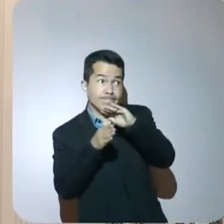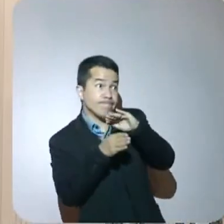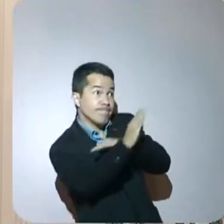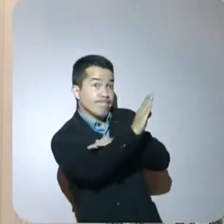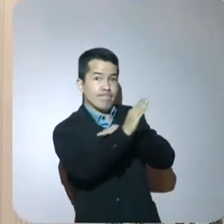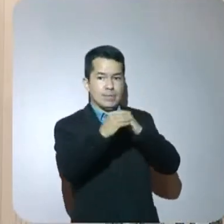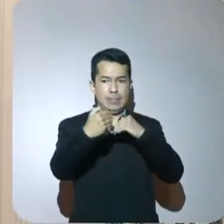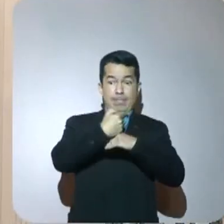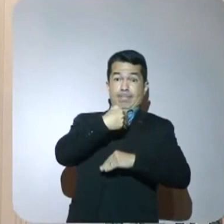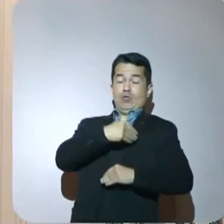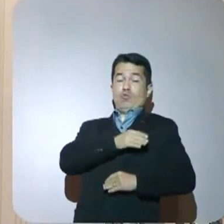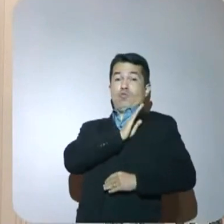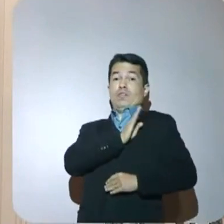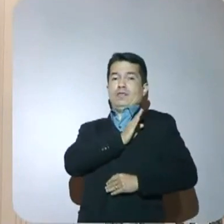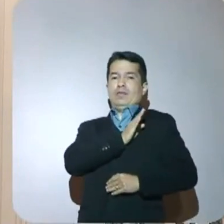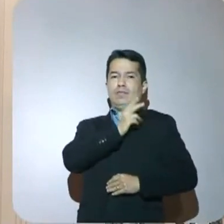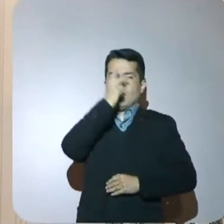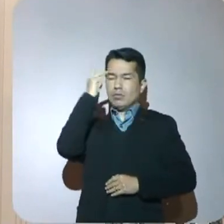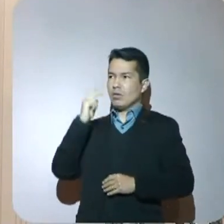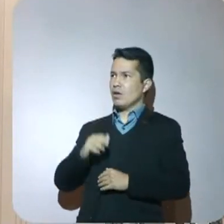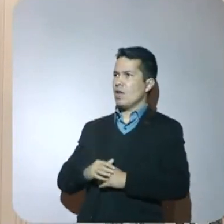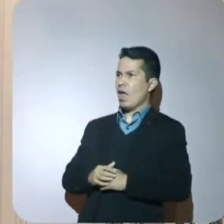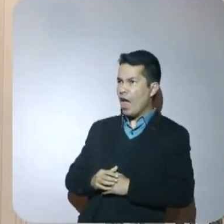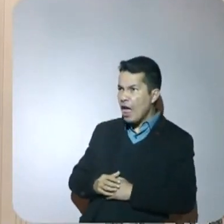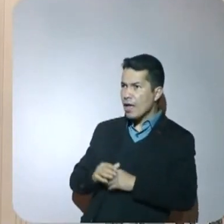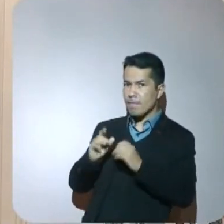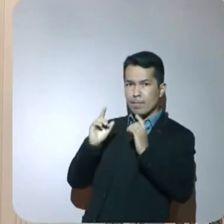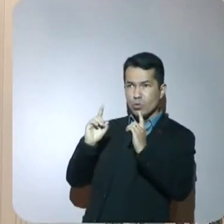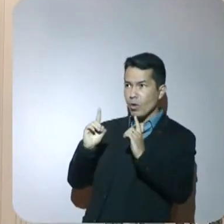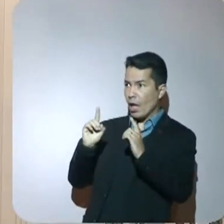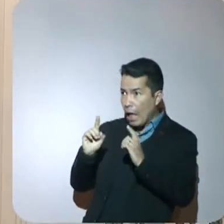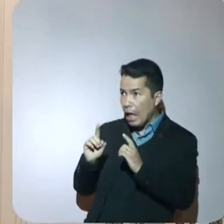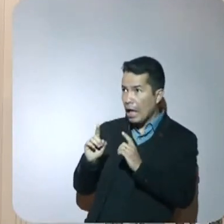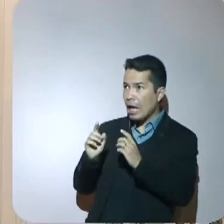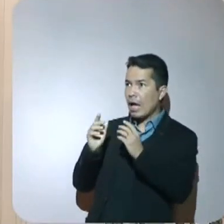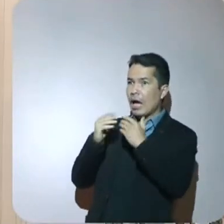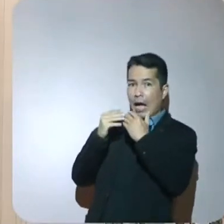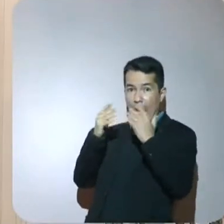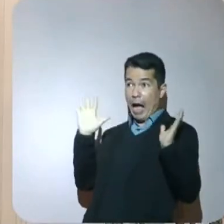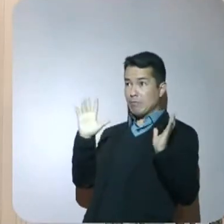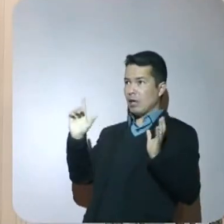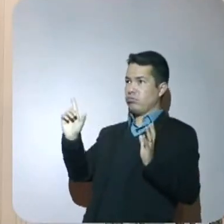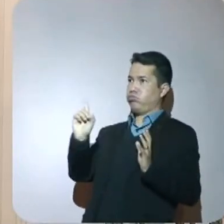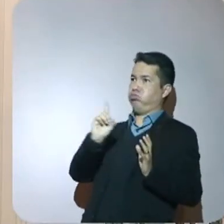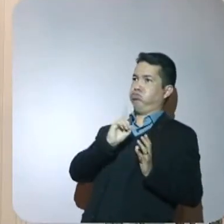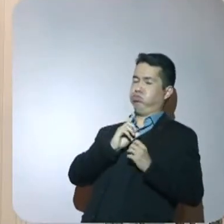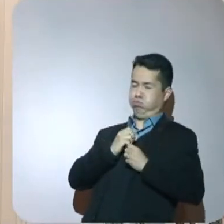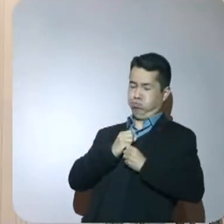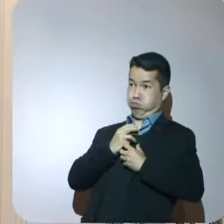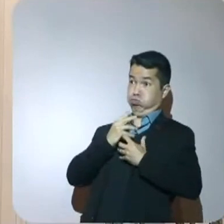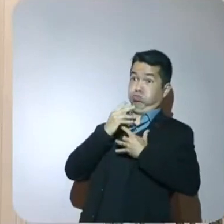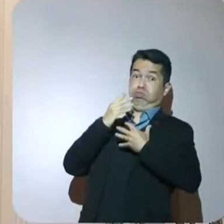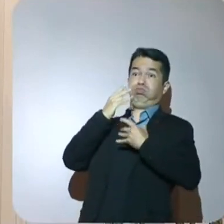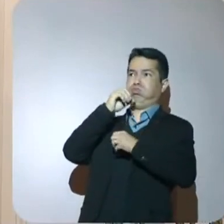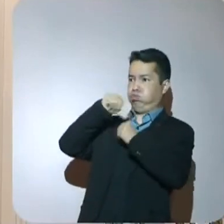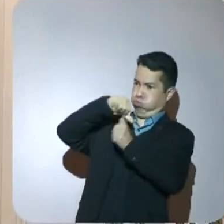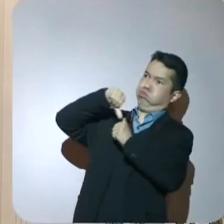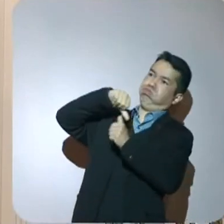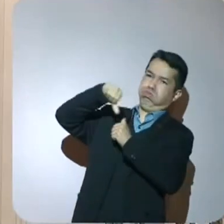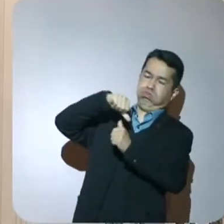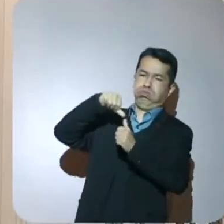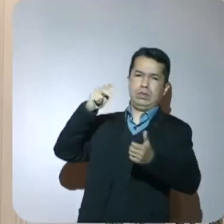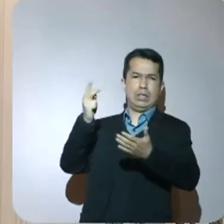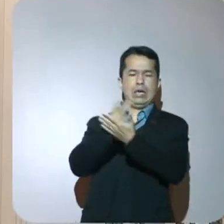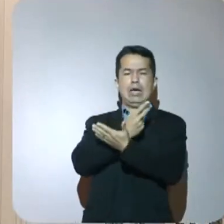poder fazer juízo de valor. Por isso, se nós desejamos continuar sendo relevantes